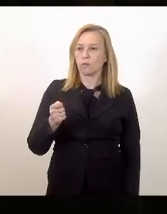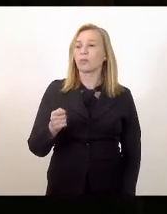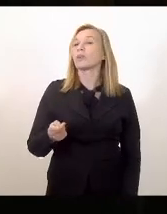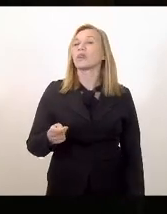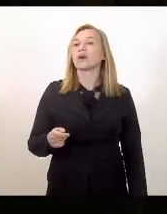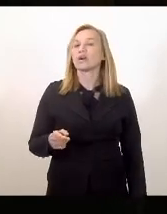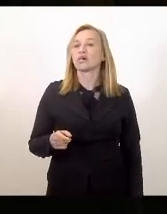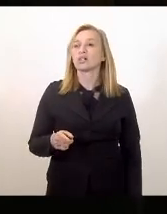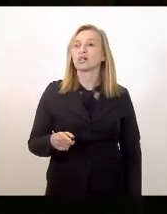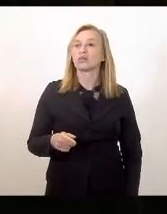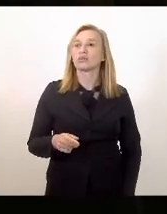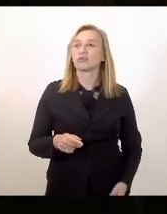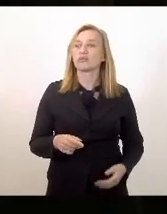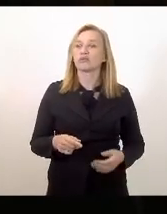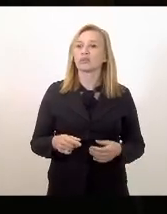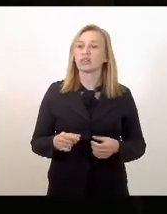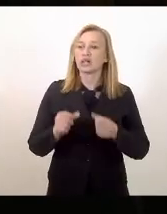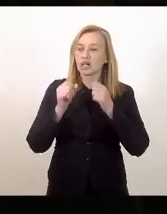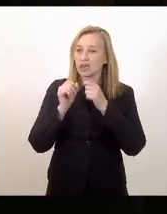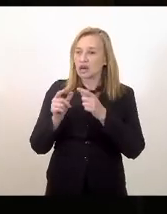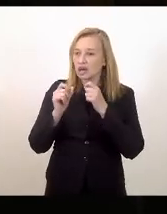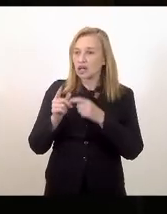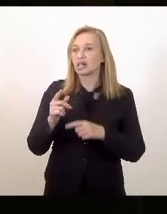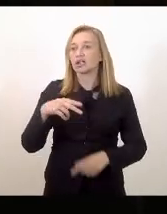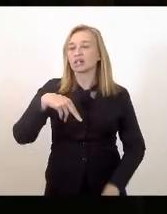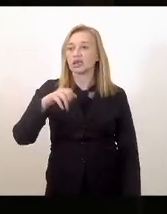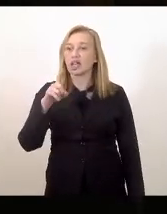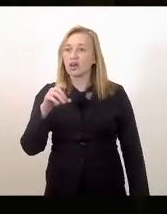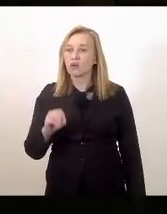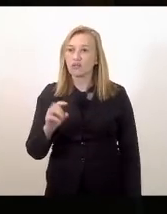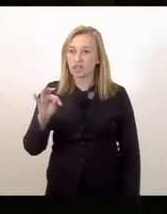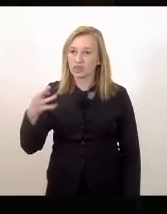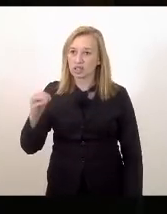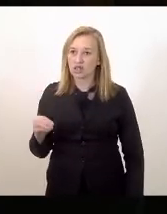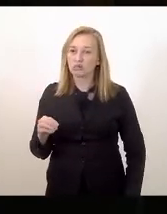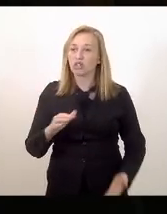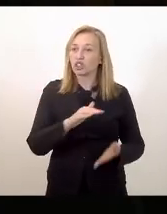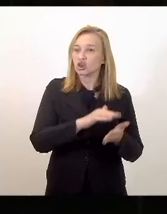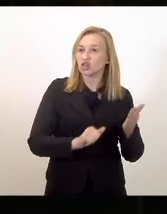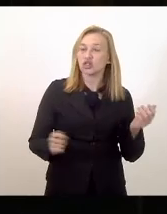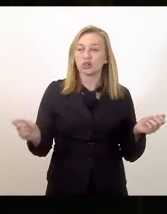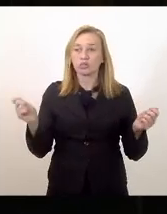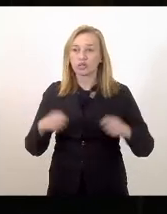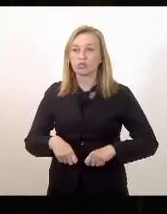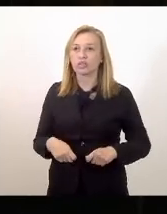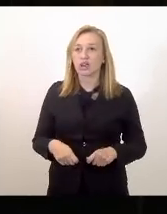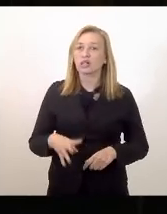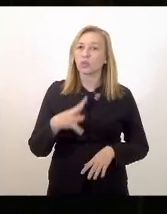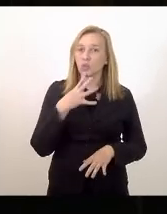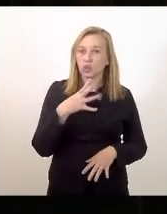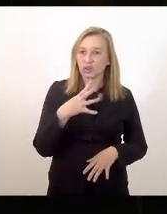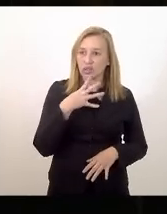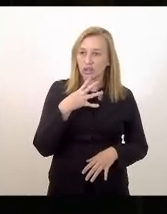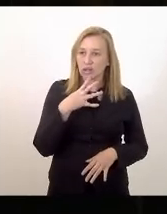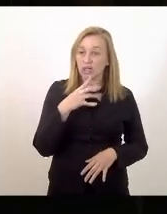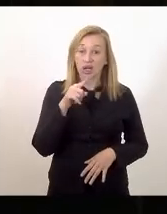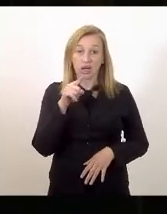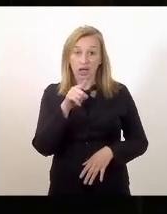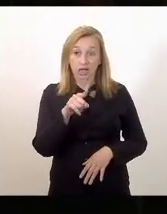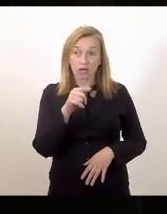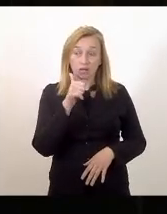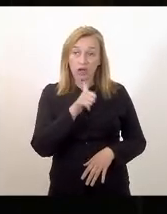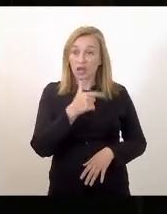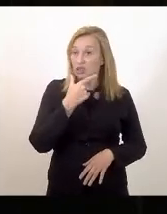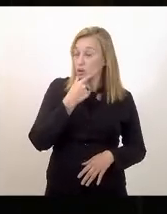flerta o tempo inteiro com o neofascismo, que retira a possibilidade, inclusive, de reconhecer aqueles e aquelas